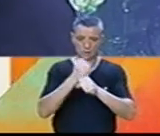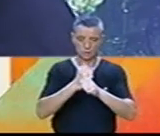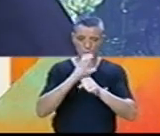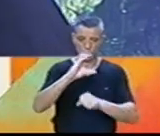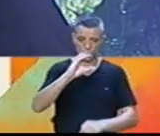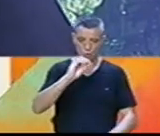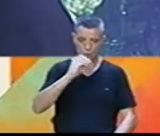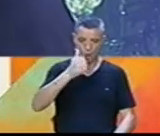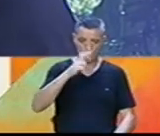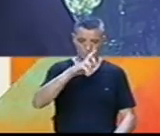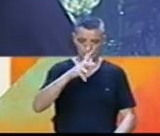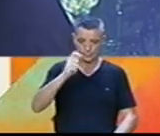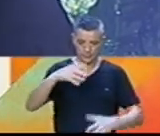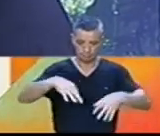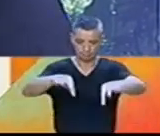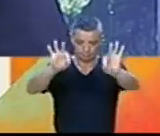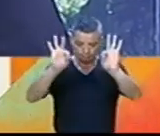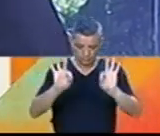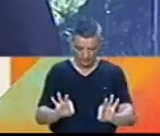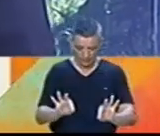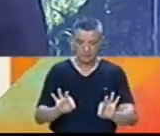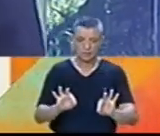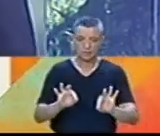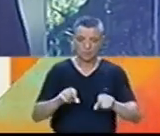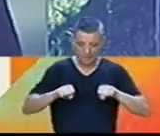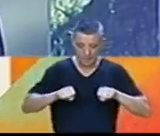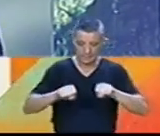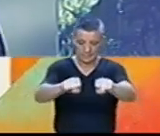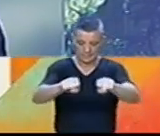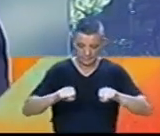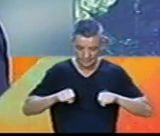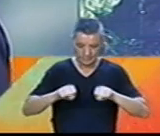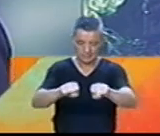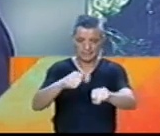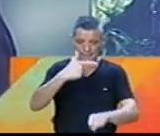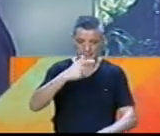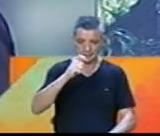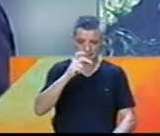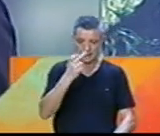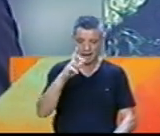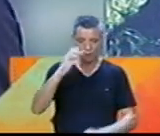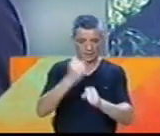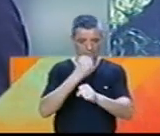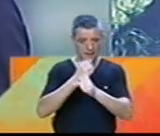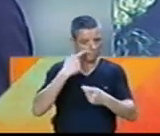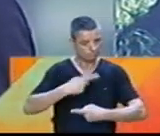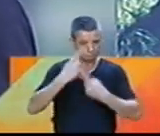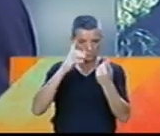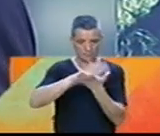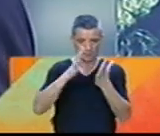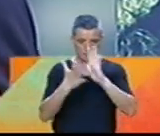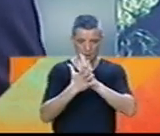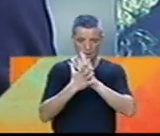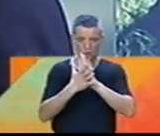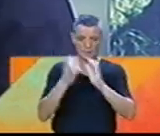cobres, as tapeçarias, os tiares. Nós vamos ter trabalho ao vivo dos artesãos na feira e temos tido todos os anos.